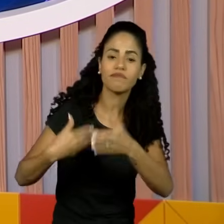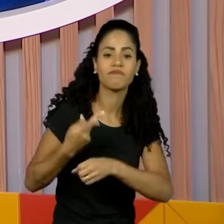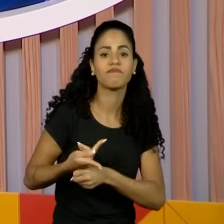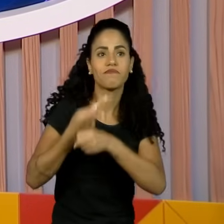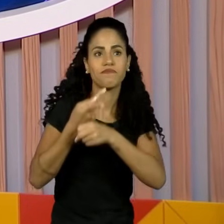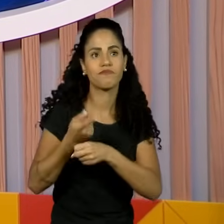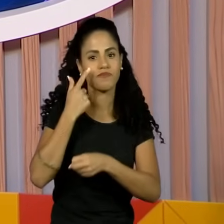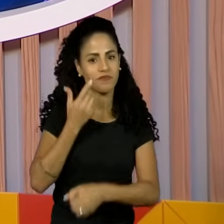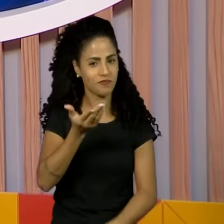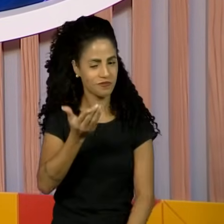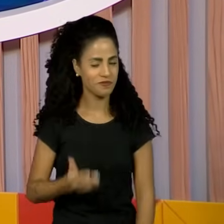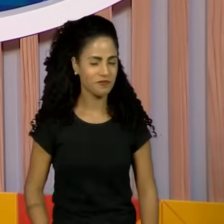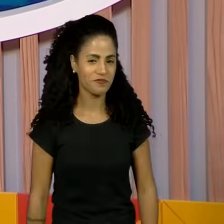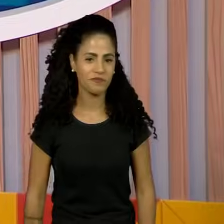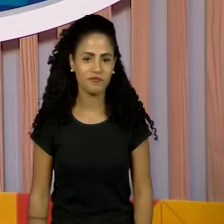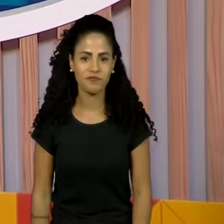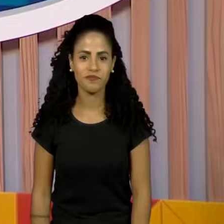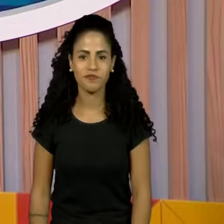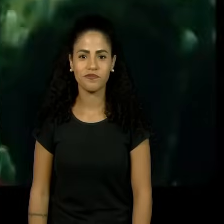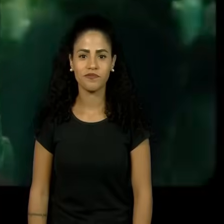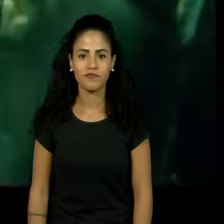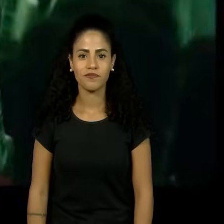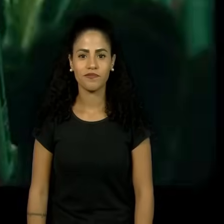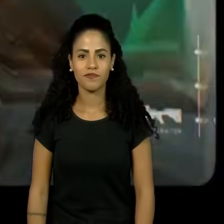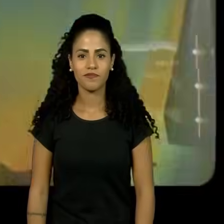nos esportes.